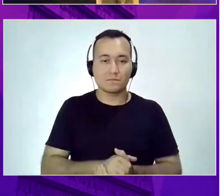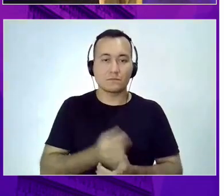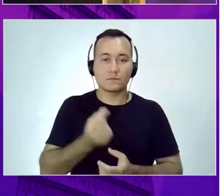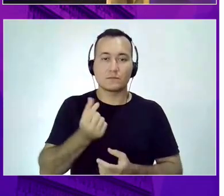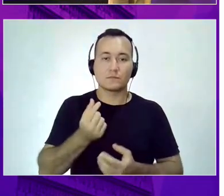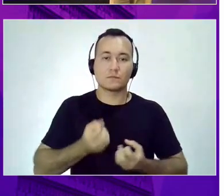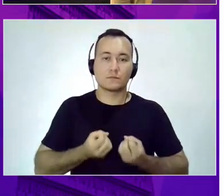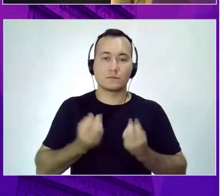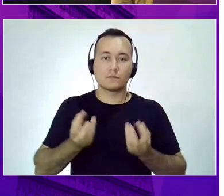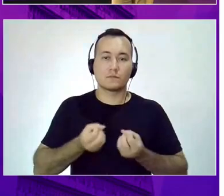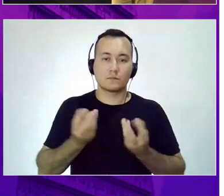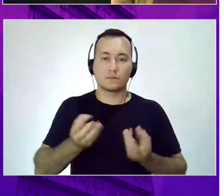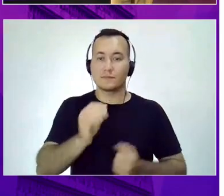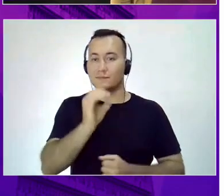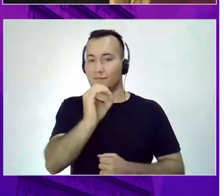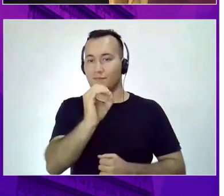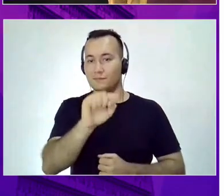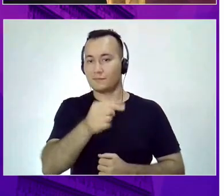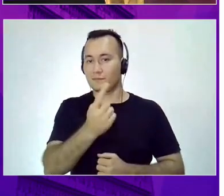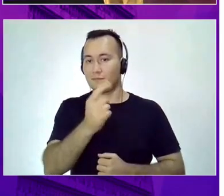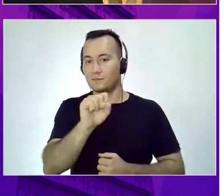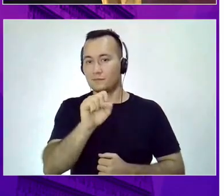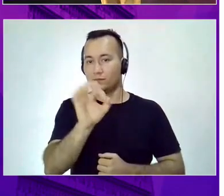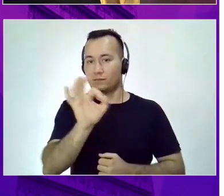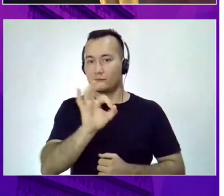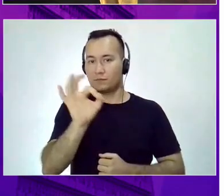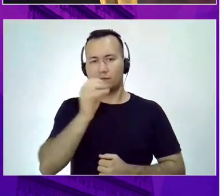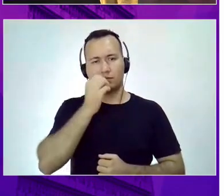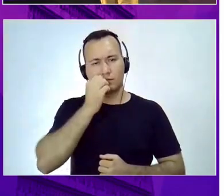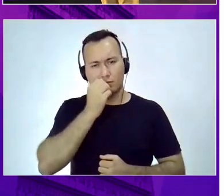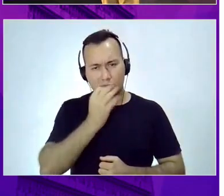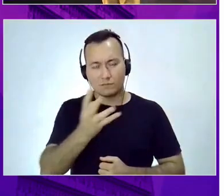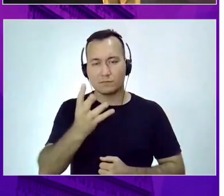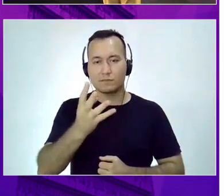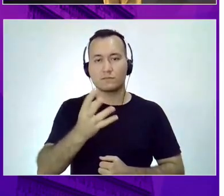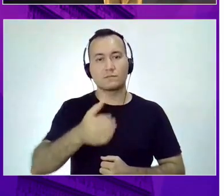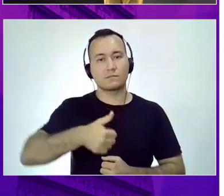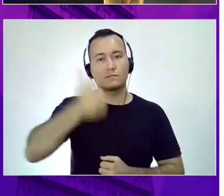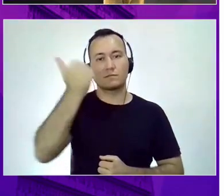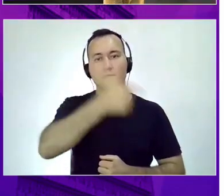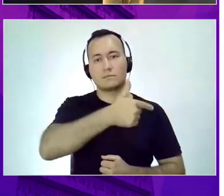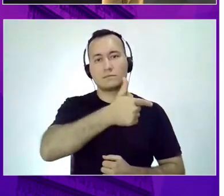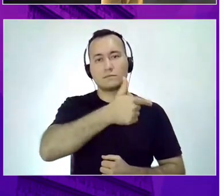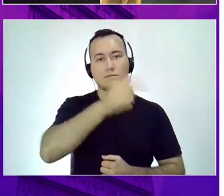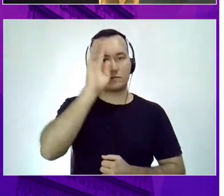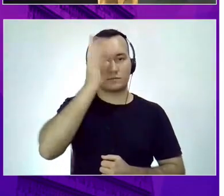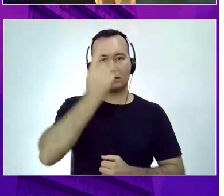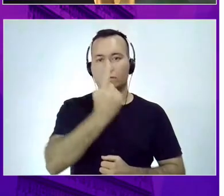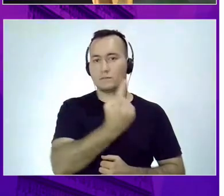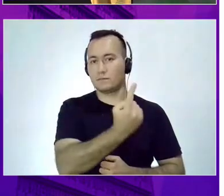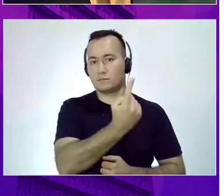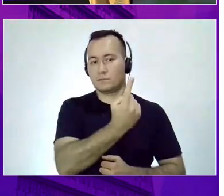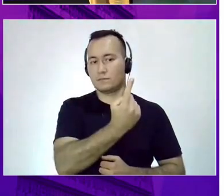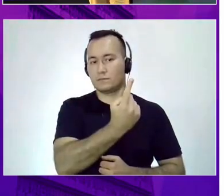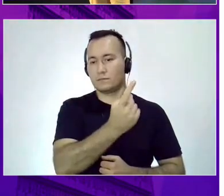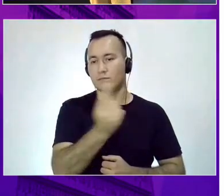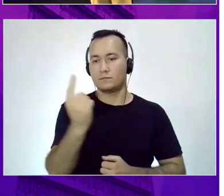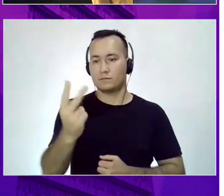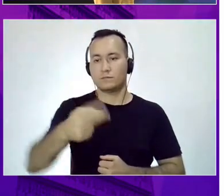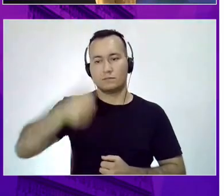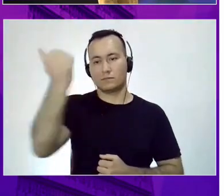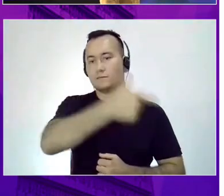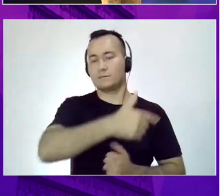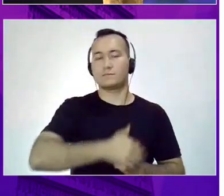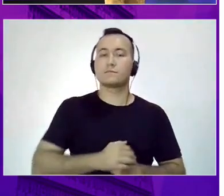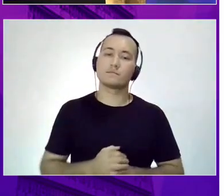ser 0,18%, ou seja, um custo muito favorável em relação à Feature 1. Conseguimos a marca de